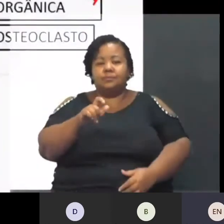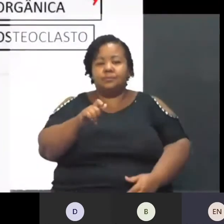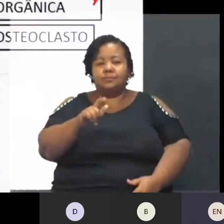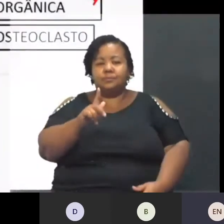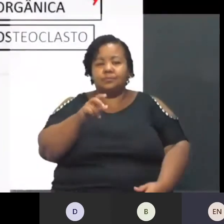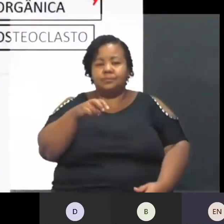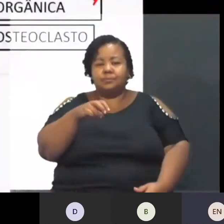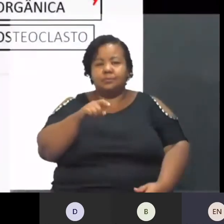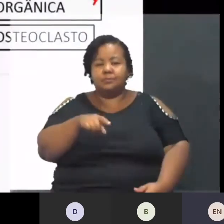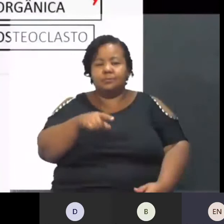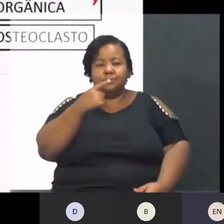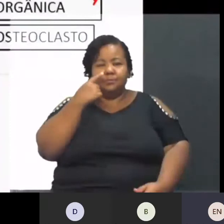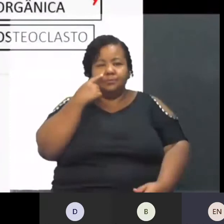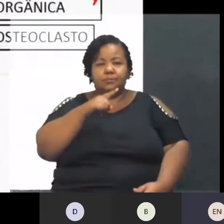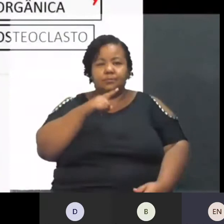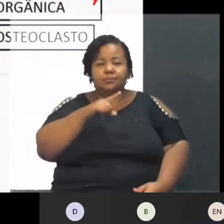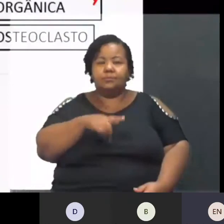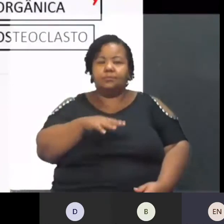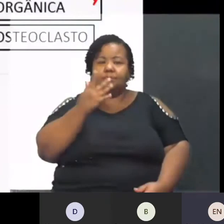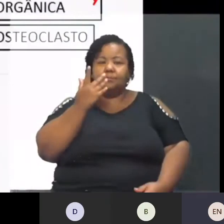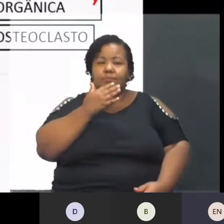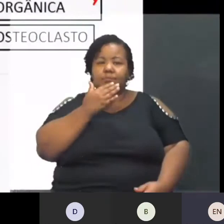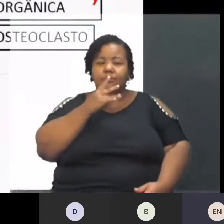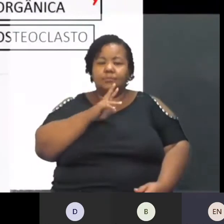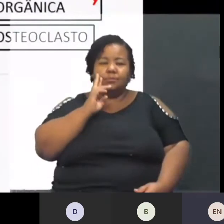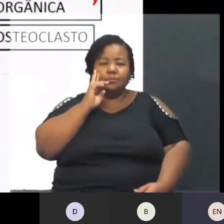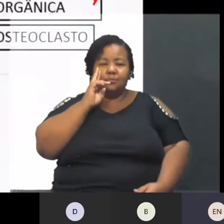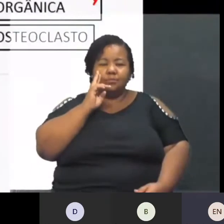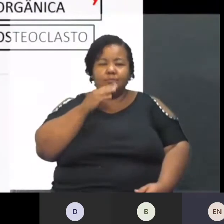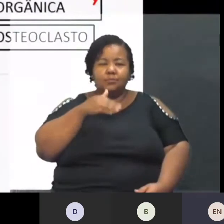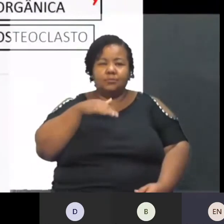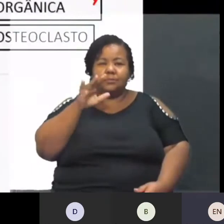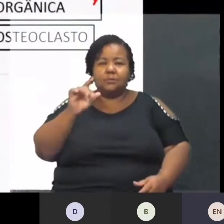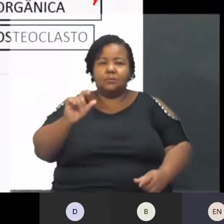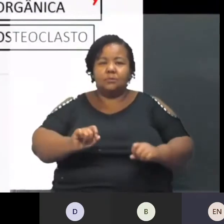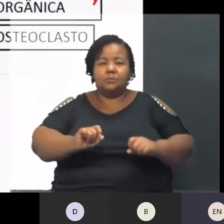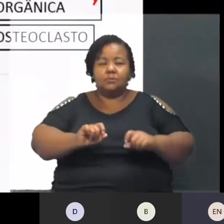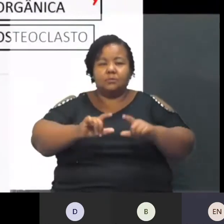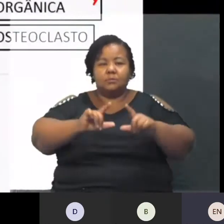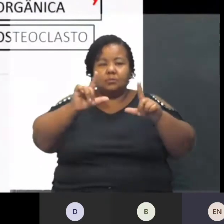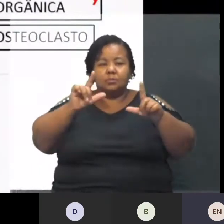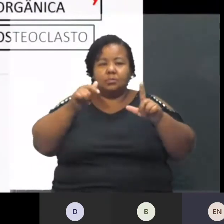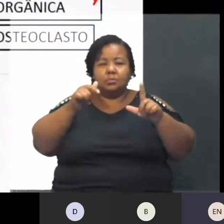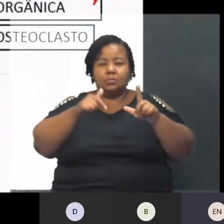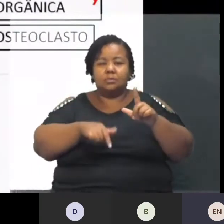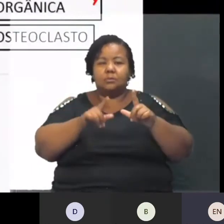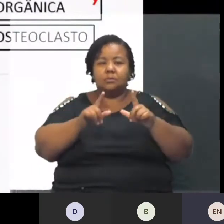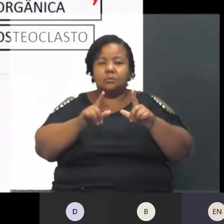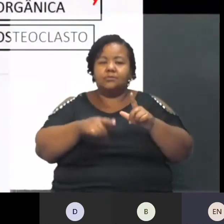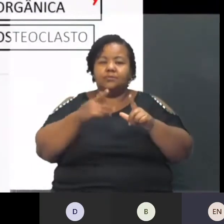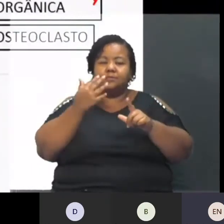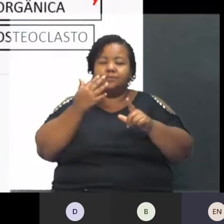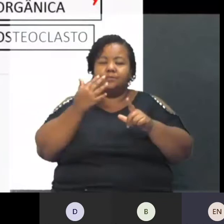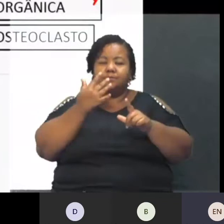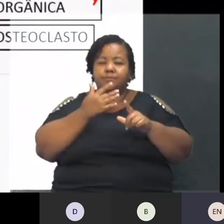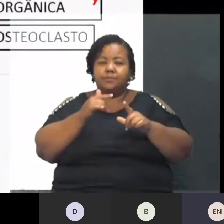Essa matriz, reparem que ela está corada com um rosa um pouco mais clara. Ela se cora com corantes seletivos